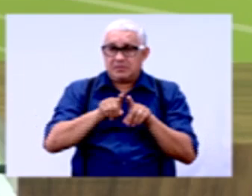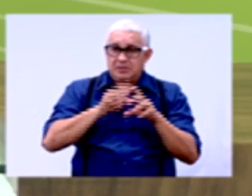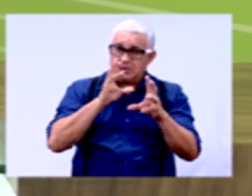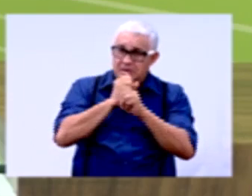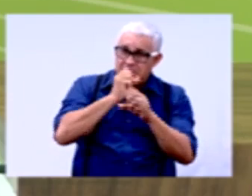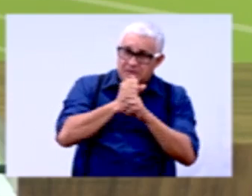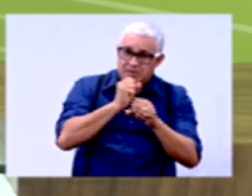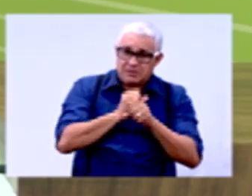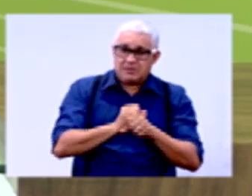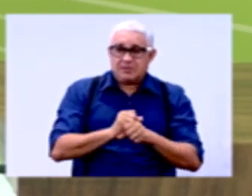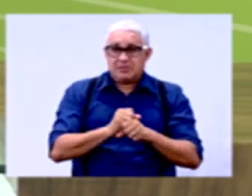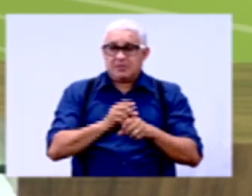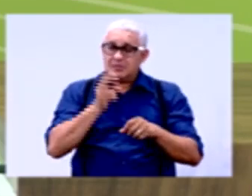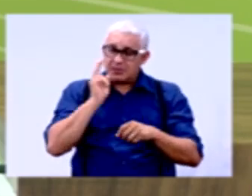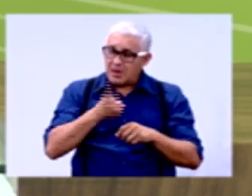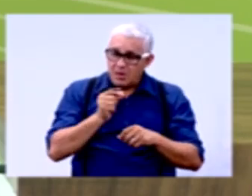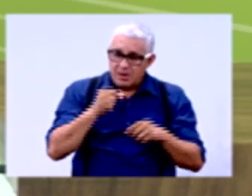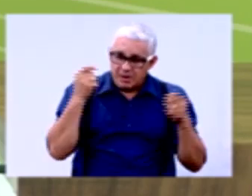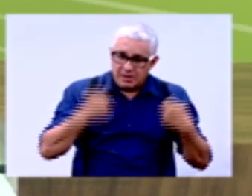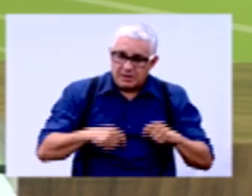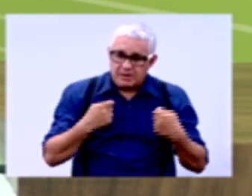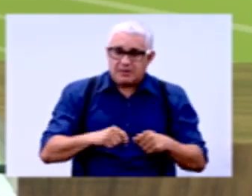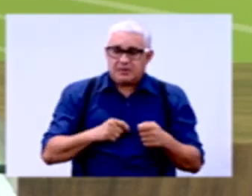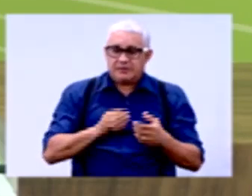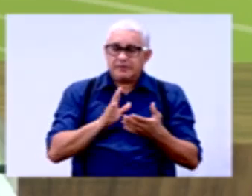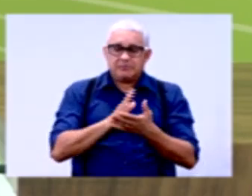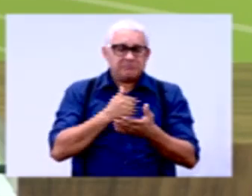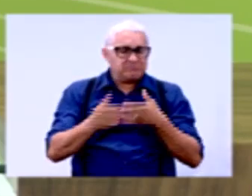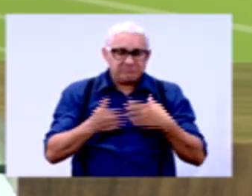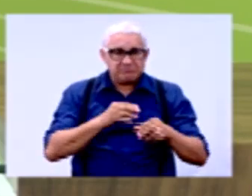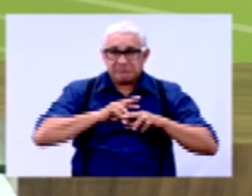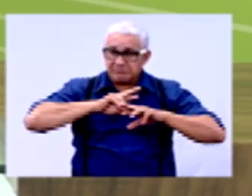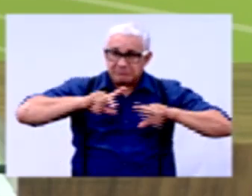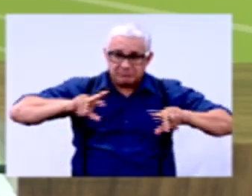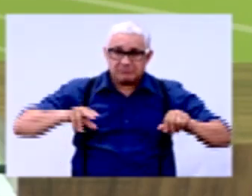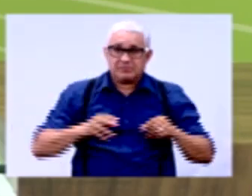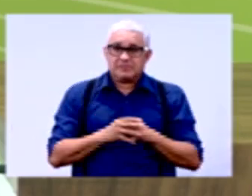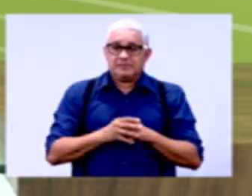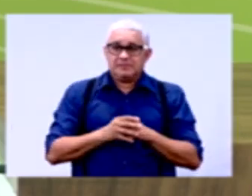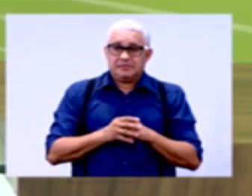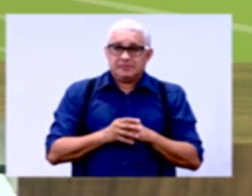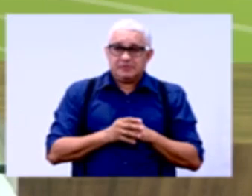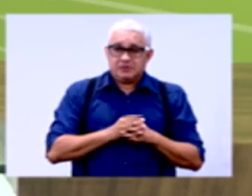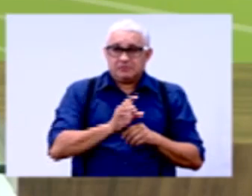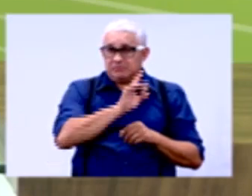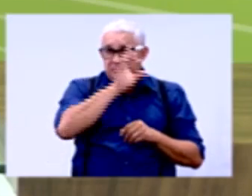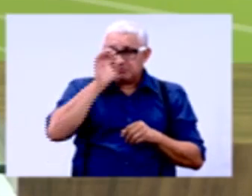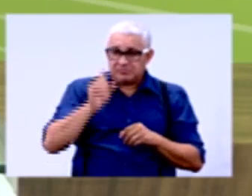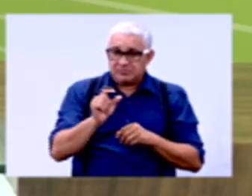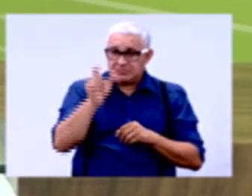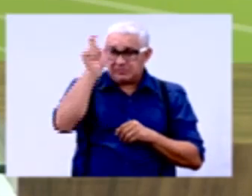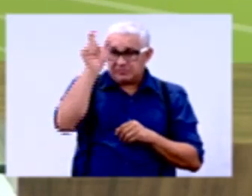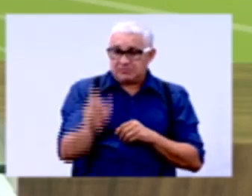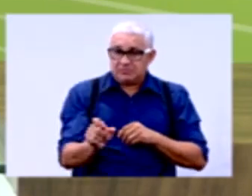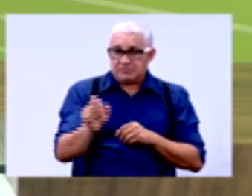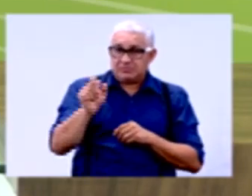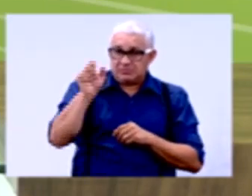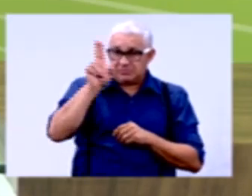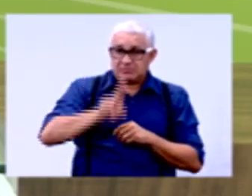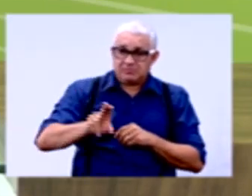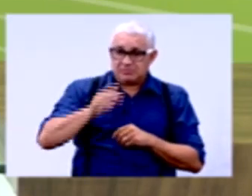Então, sempre que se necessitava de alguma coisa que fosse executada especificamente no usuário,